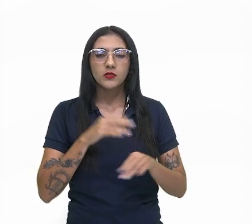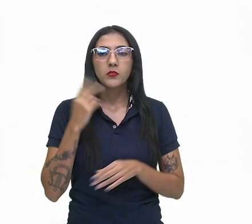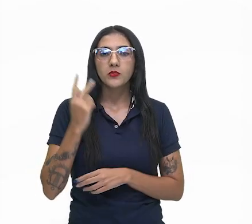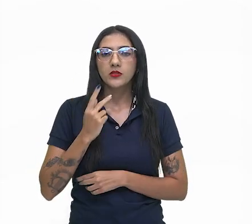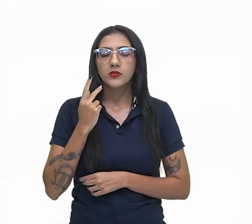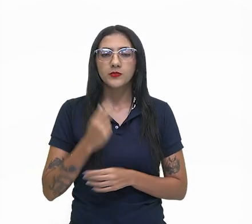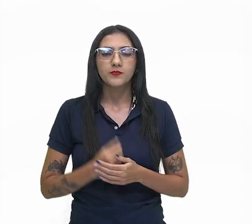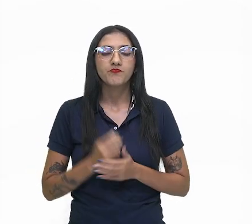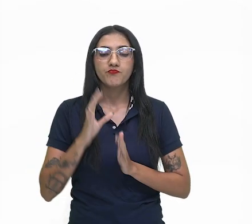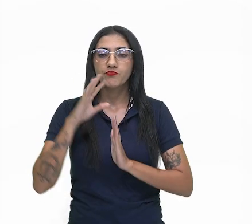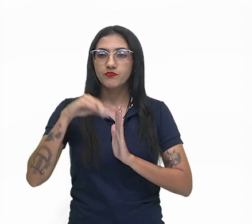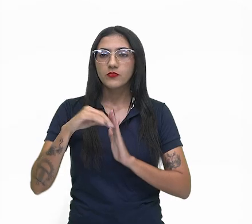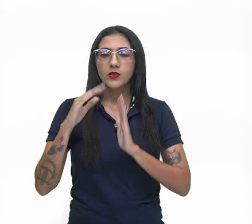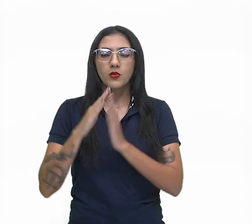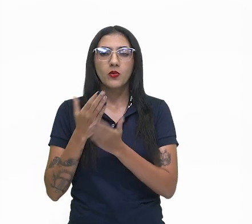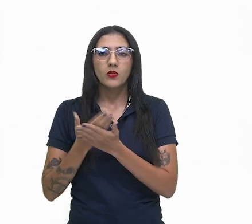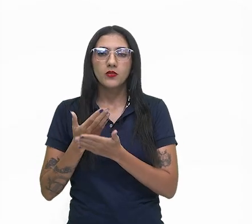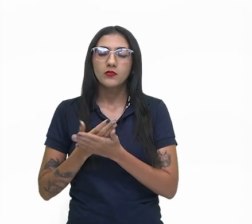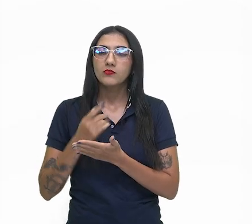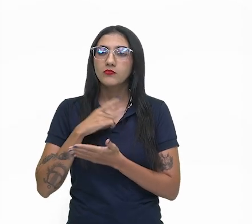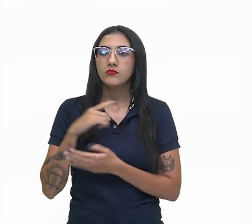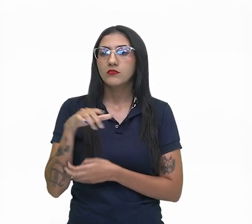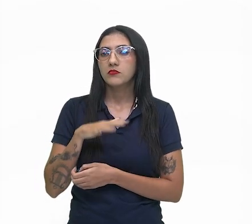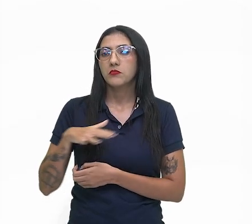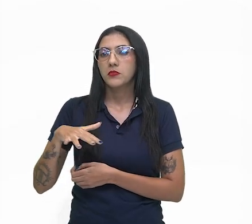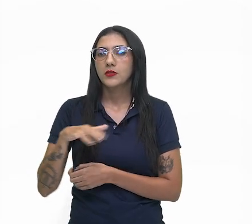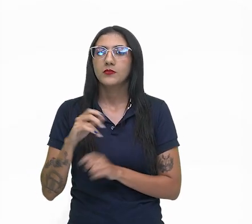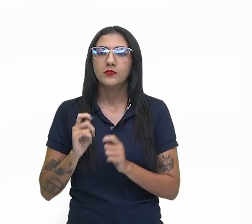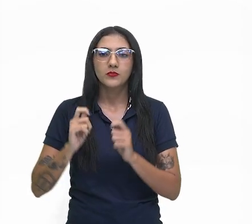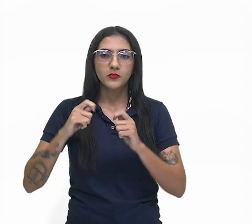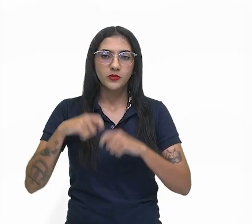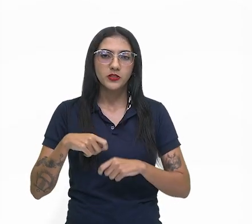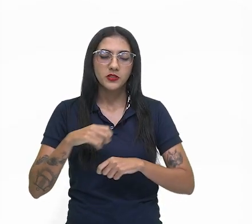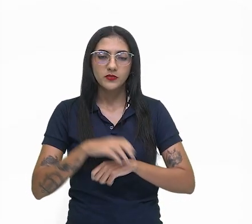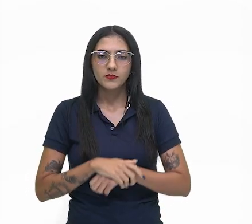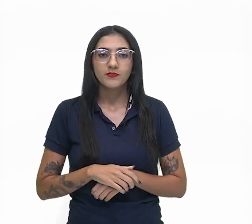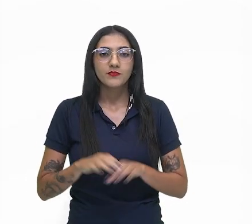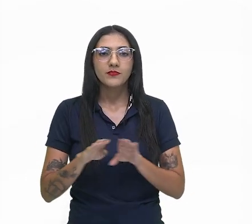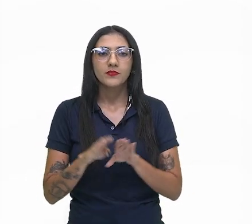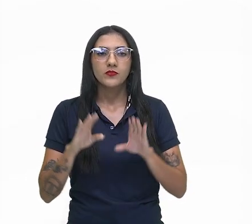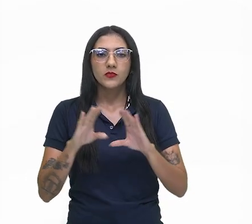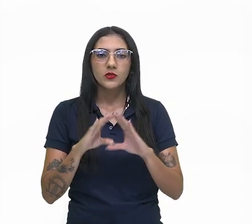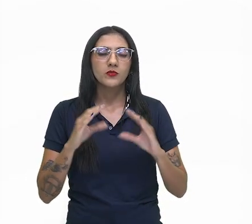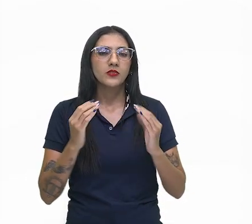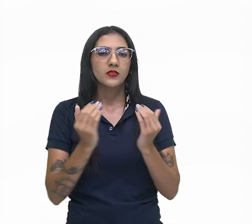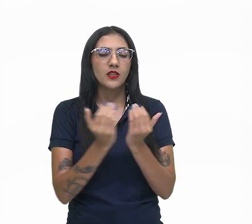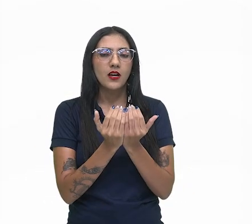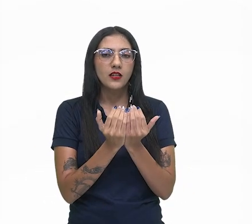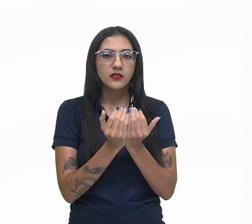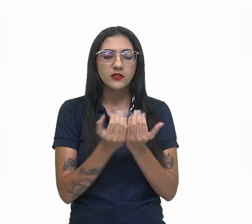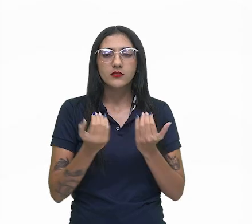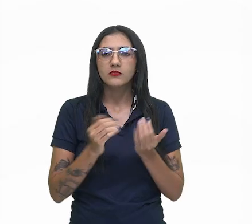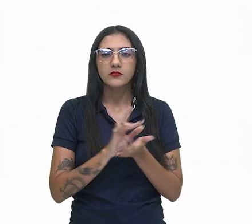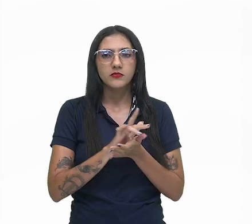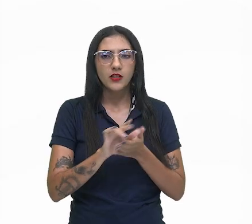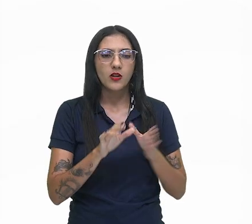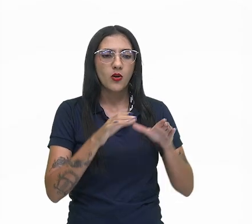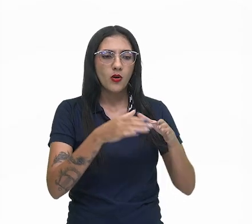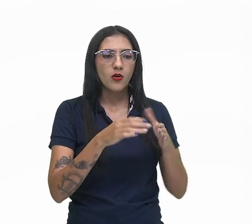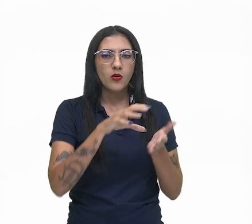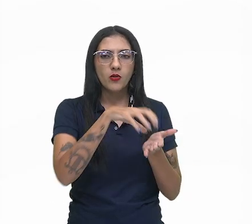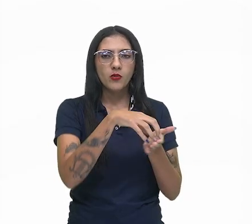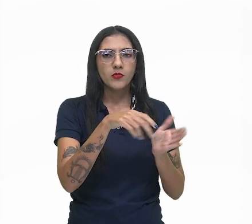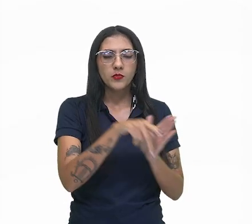Nas escolas, por exemplo, é um grande espaço, né? Então, nas comunidades, nas associações de